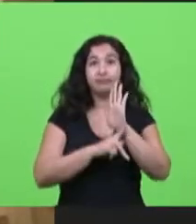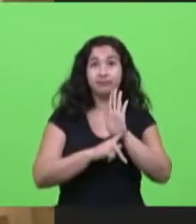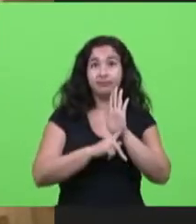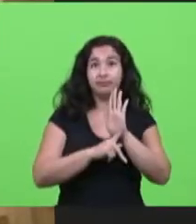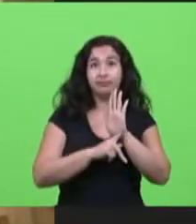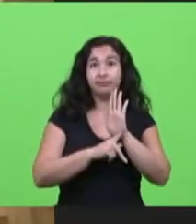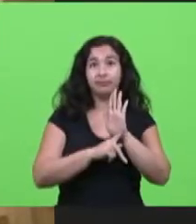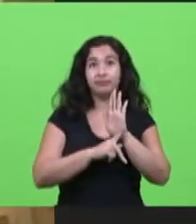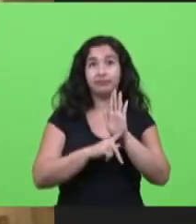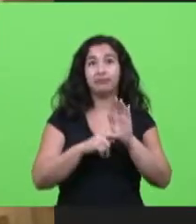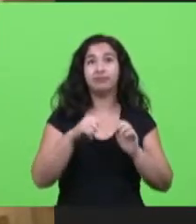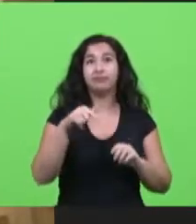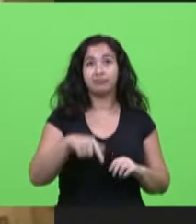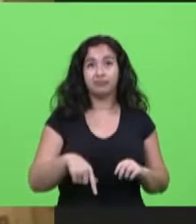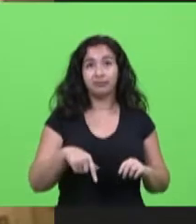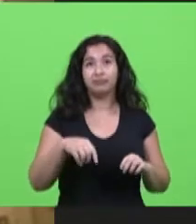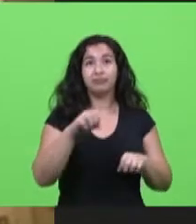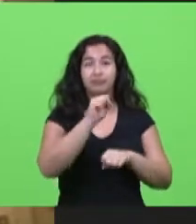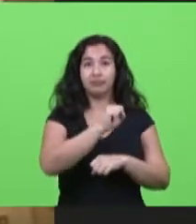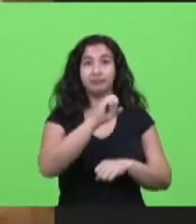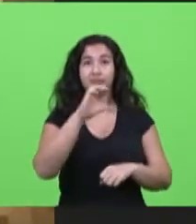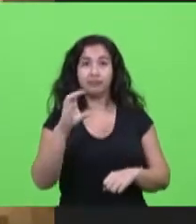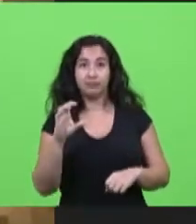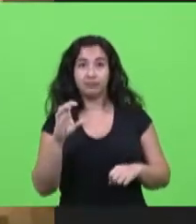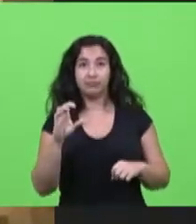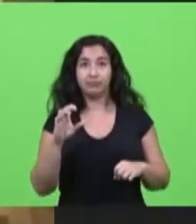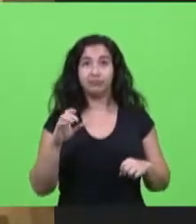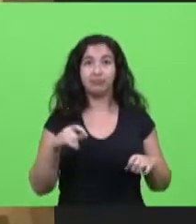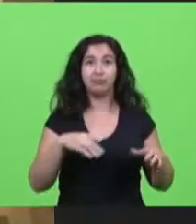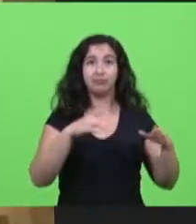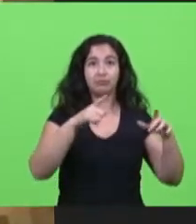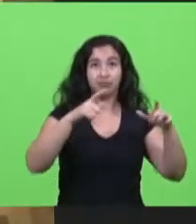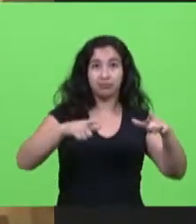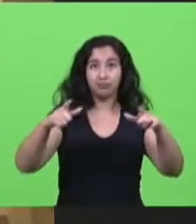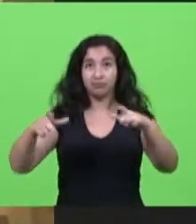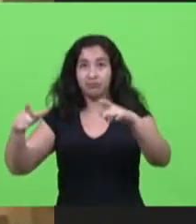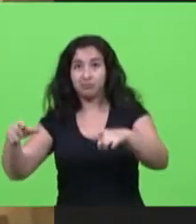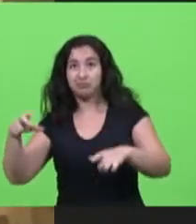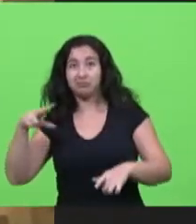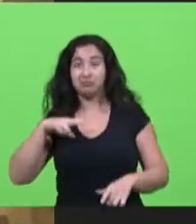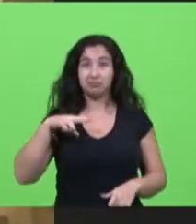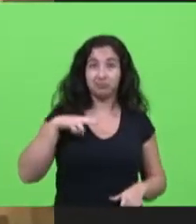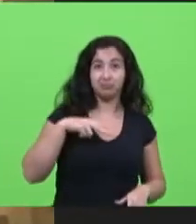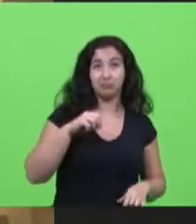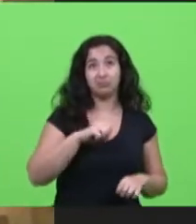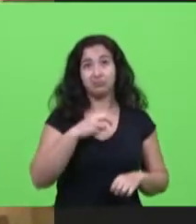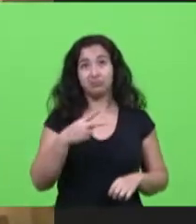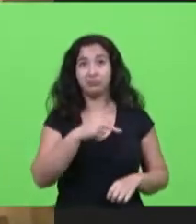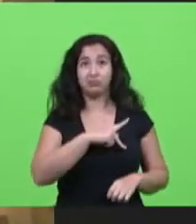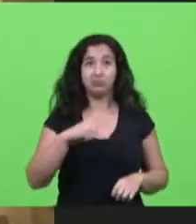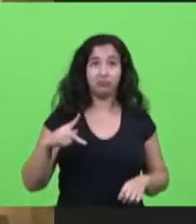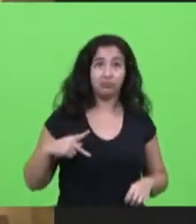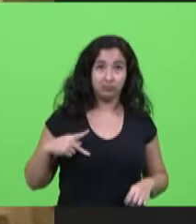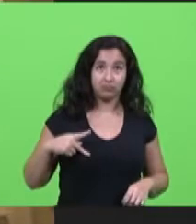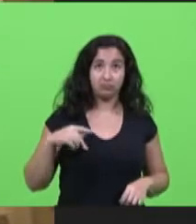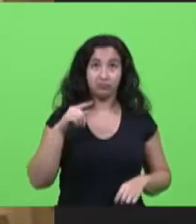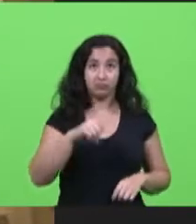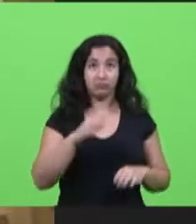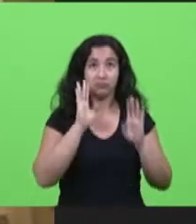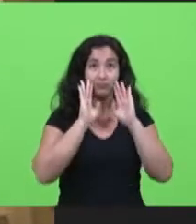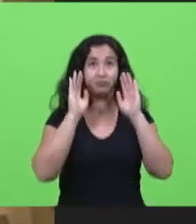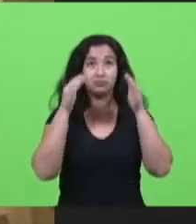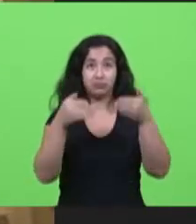Santa Catarina a atividade física, o exercício físico e os espaços para isso, sejam privados ou públicos, essenciais para a saúde. Vamos parar